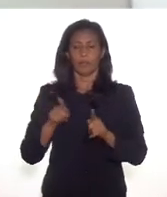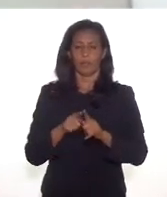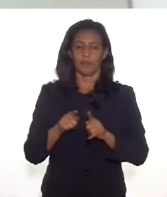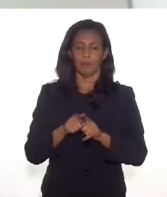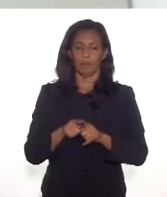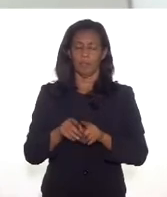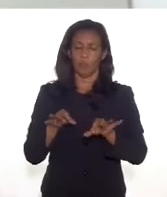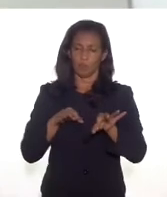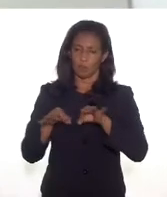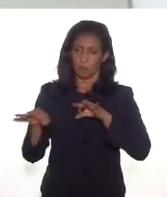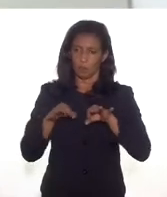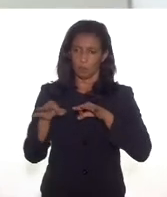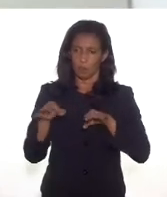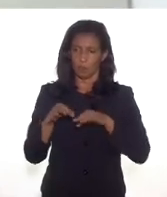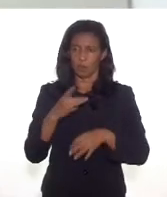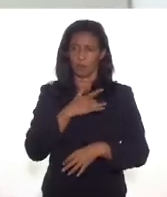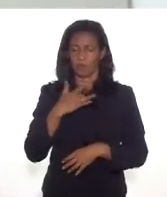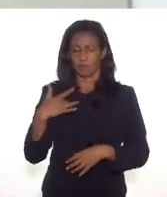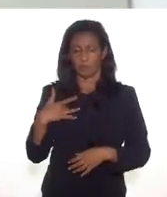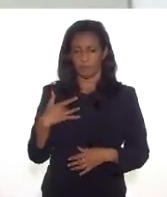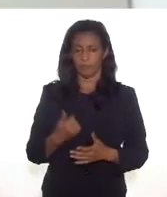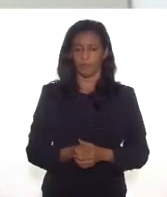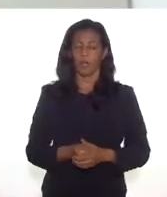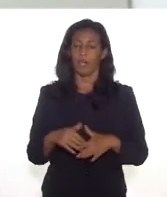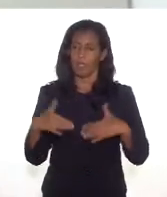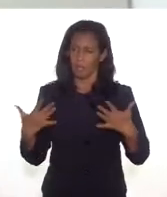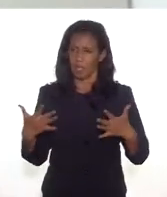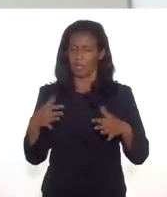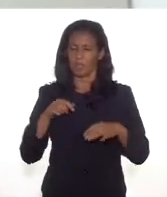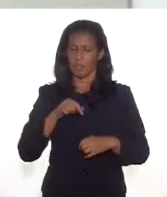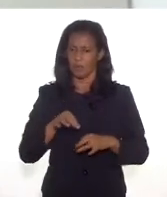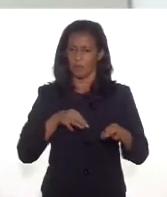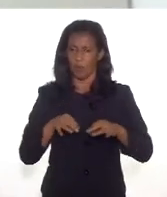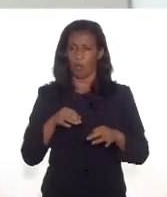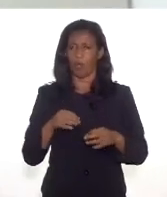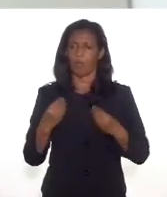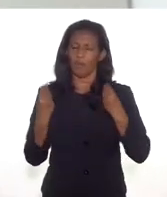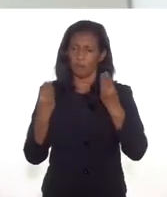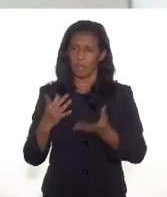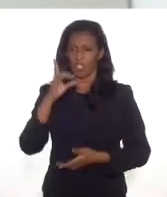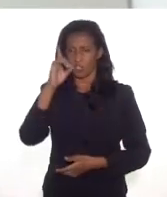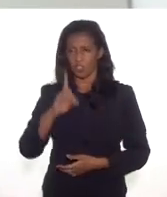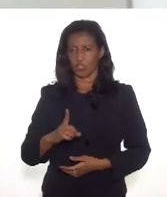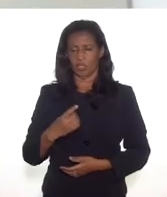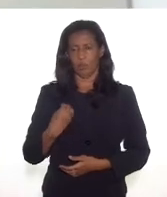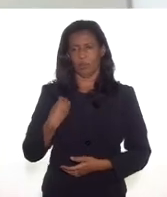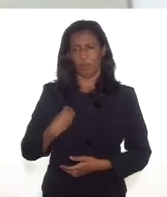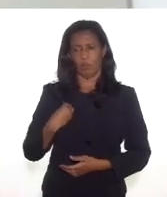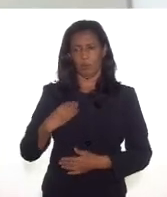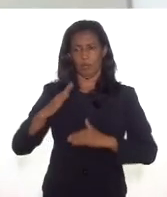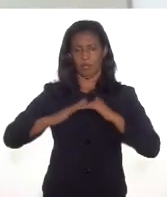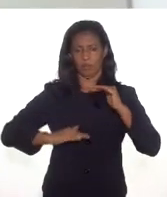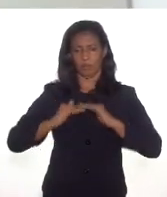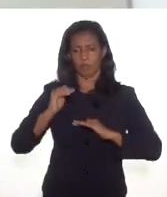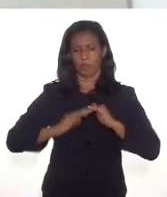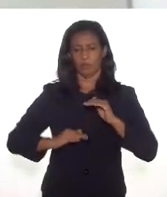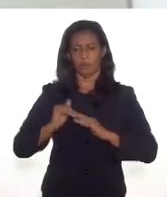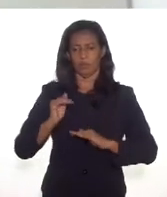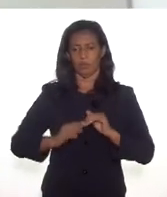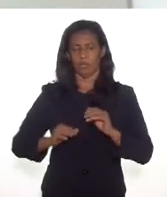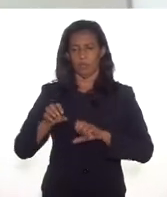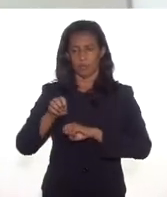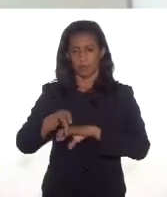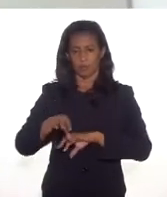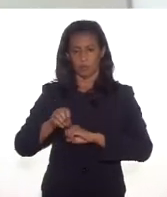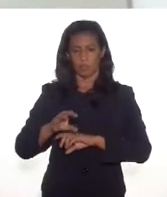está no Plano Nacional de Imunização e a gente, dessa forma, tem que garantir direito à vida para os profissionais da educação e para o conjunto da